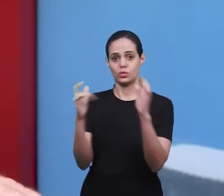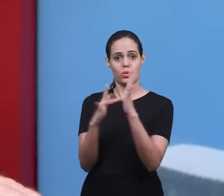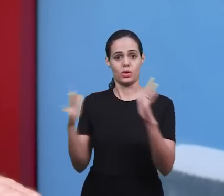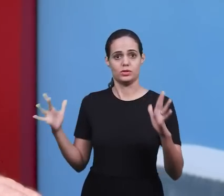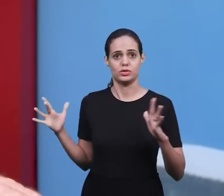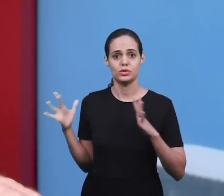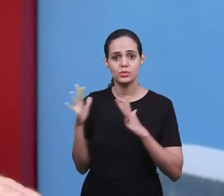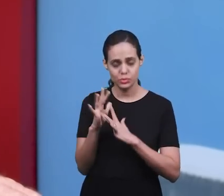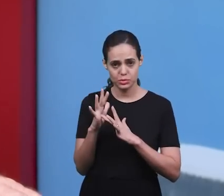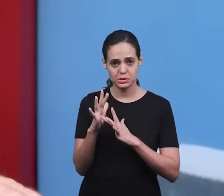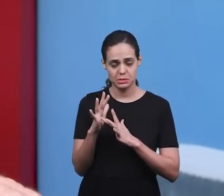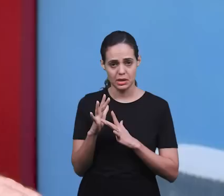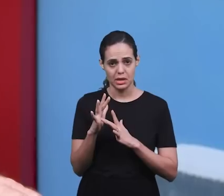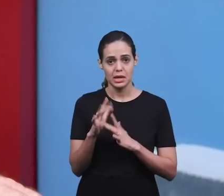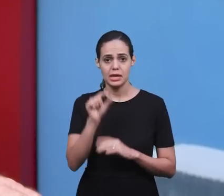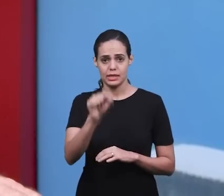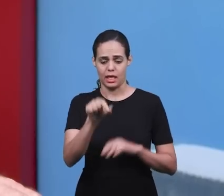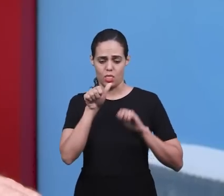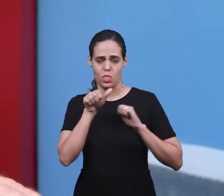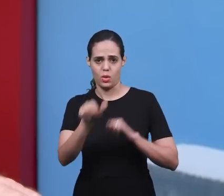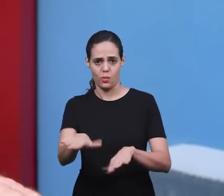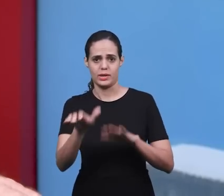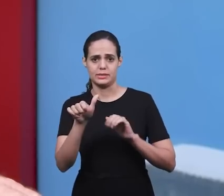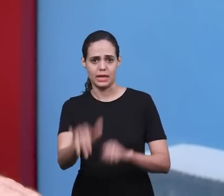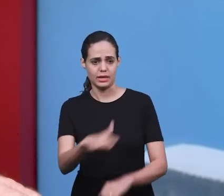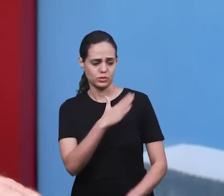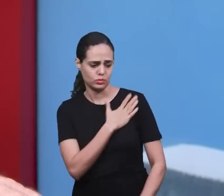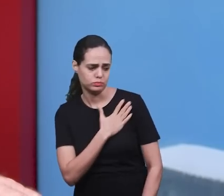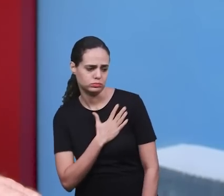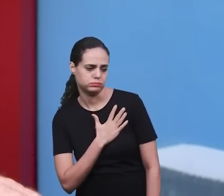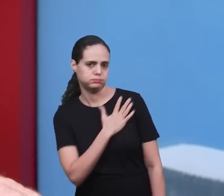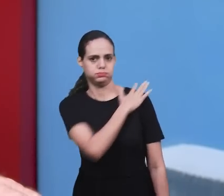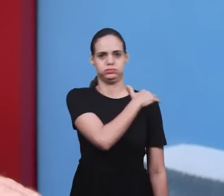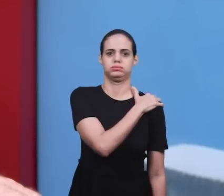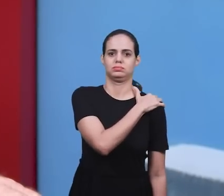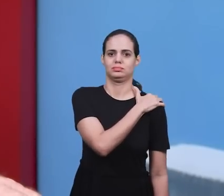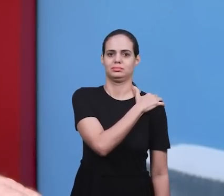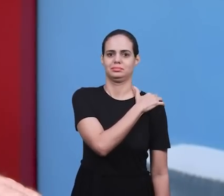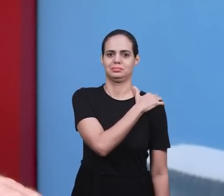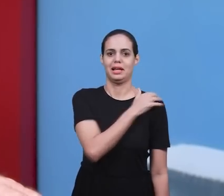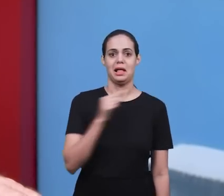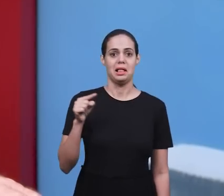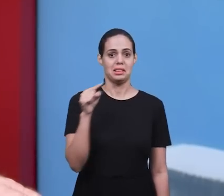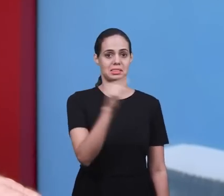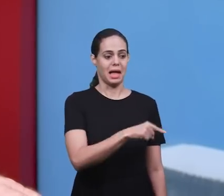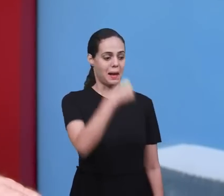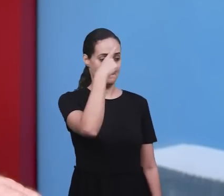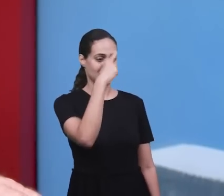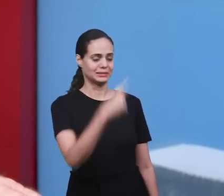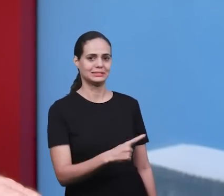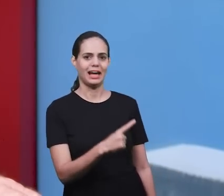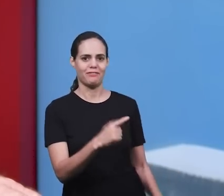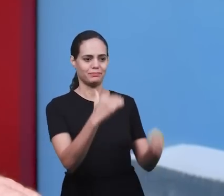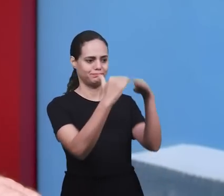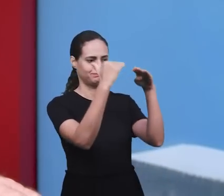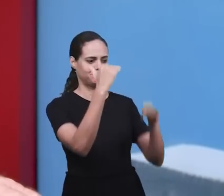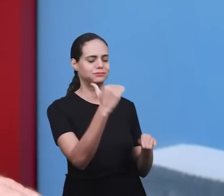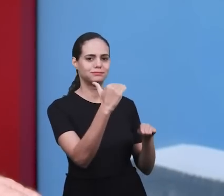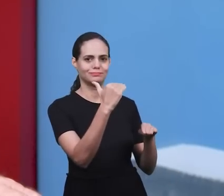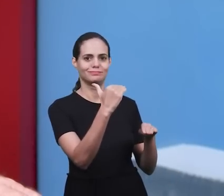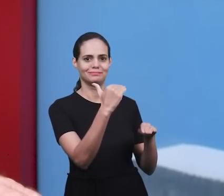lá no exército, o coronel mandava no sargento, mas na igreja, o coronel